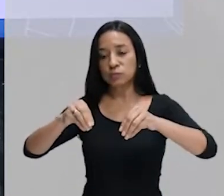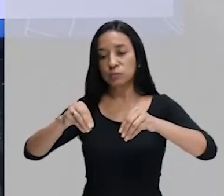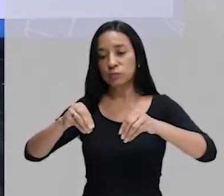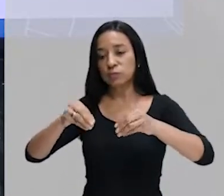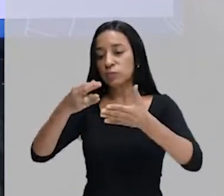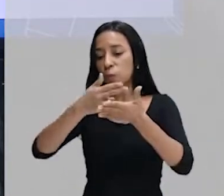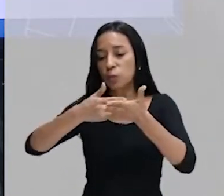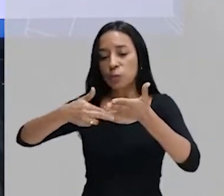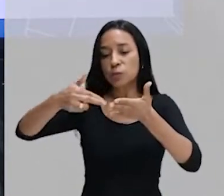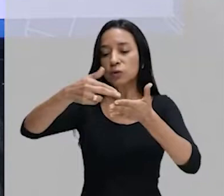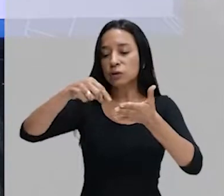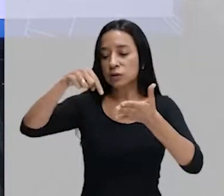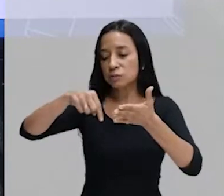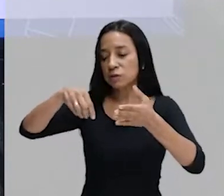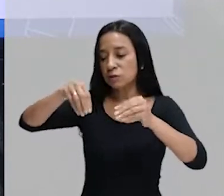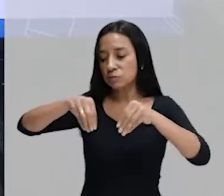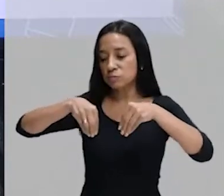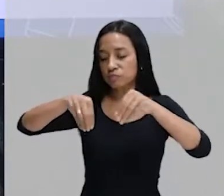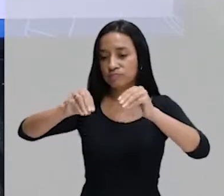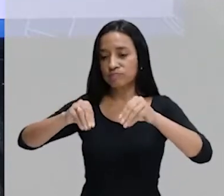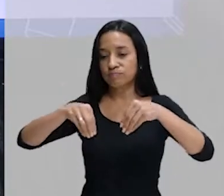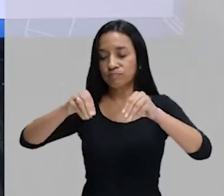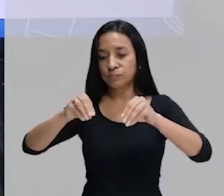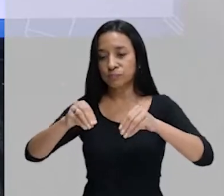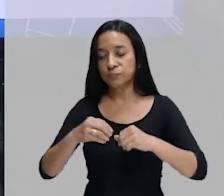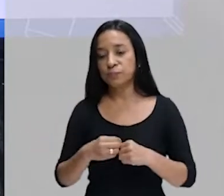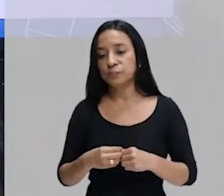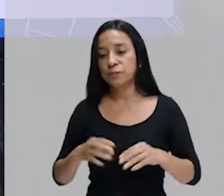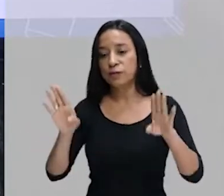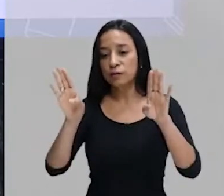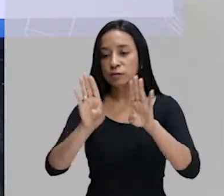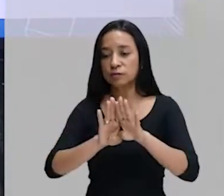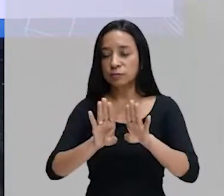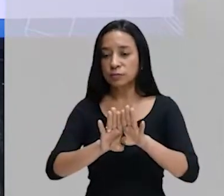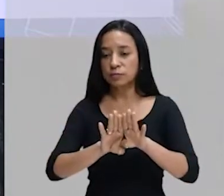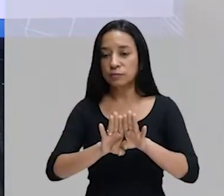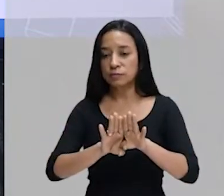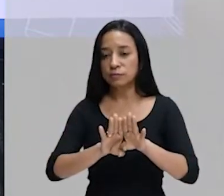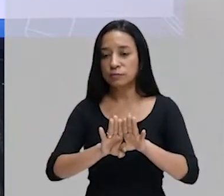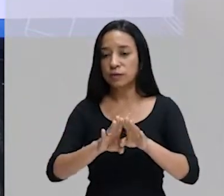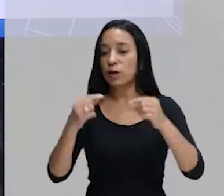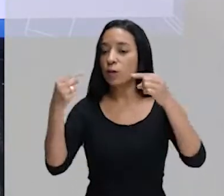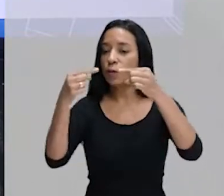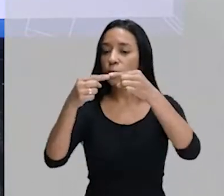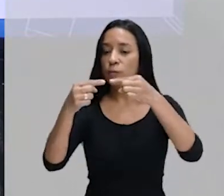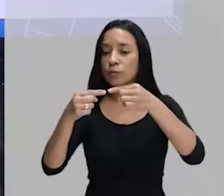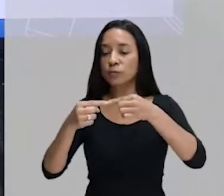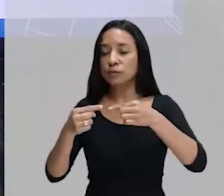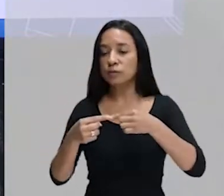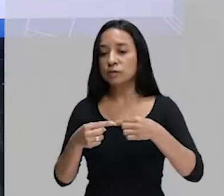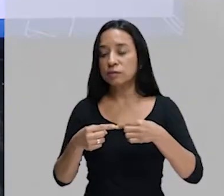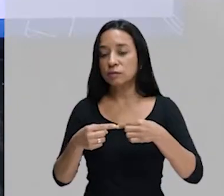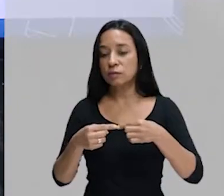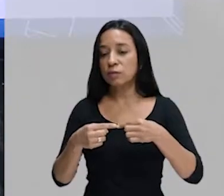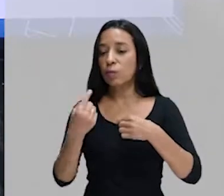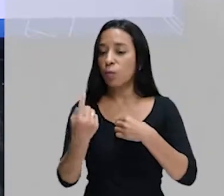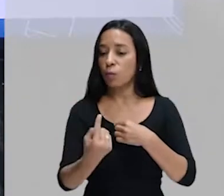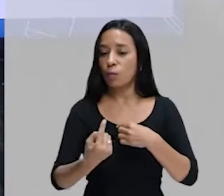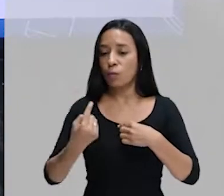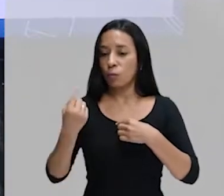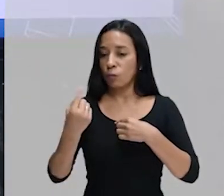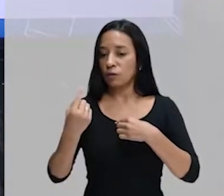No tecido. E também essa combinação acaba sendo única